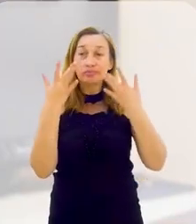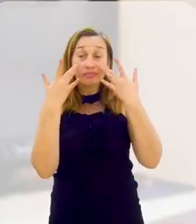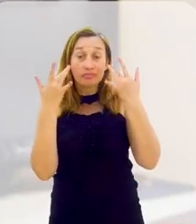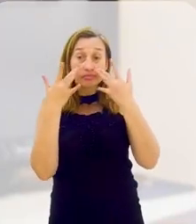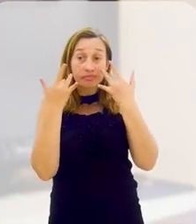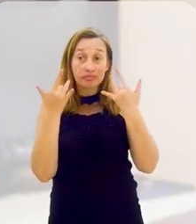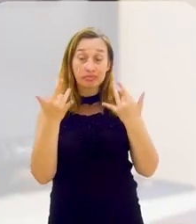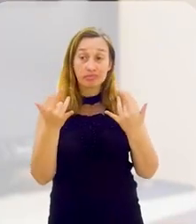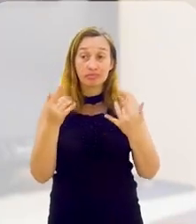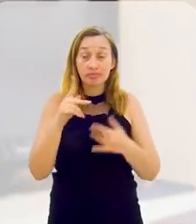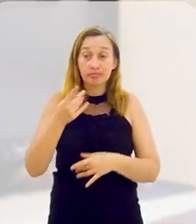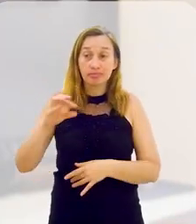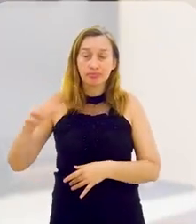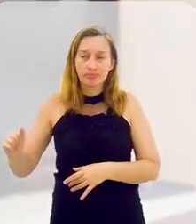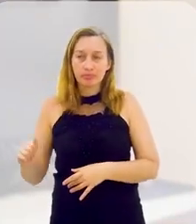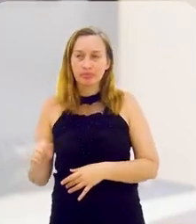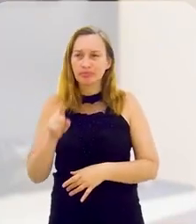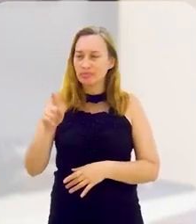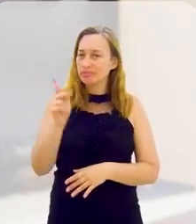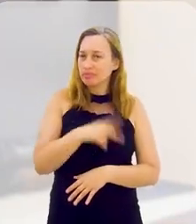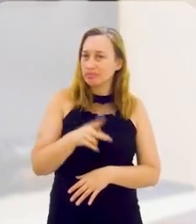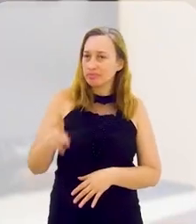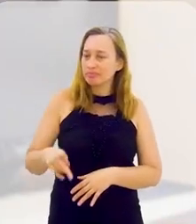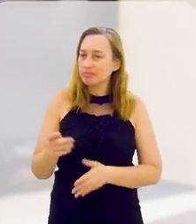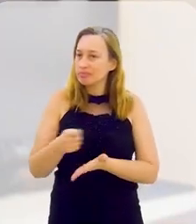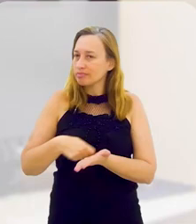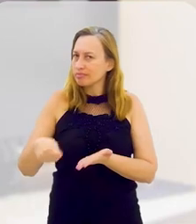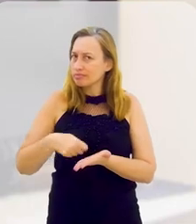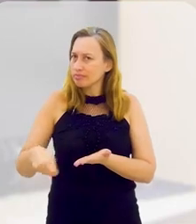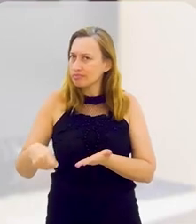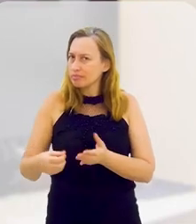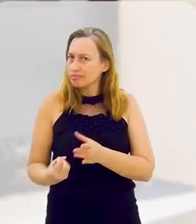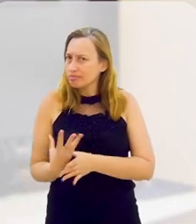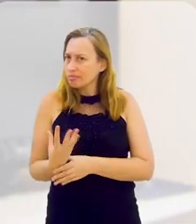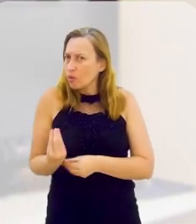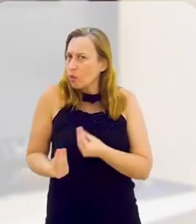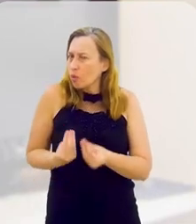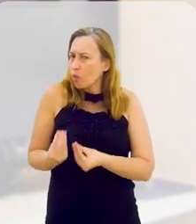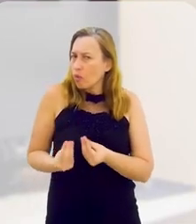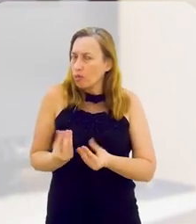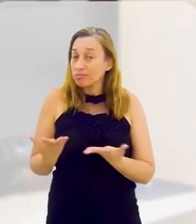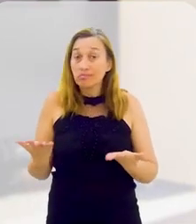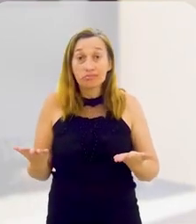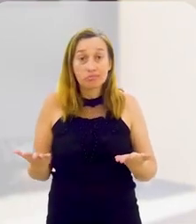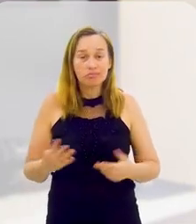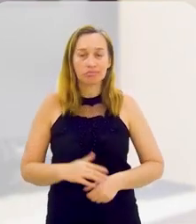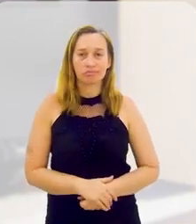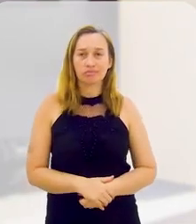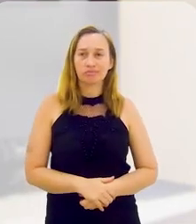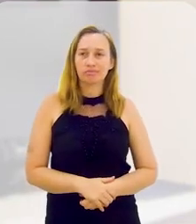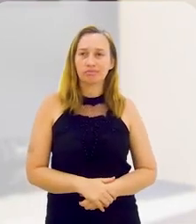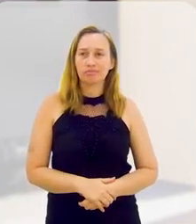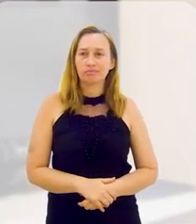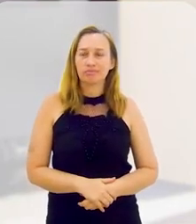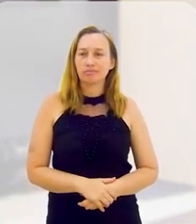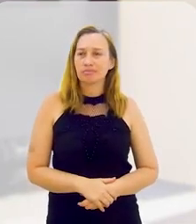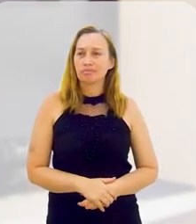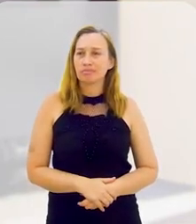de teatro e é professor de escrita criativa. De onde vem essa criatividade?